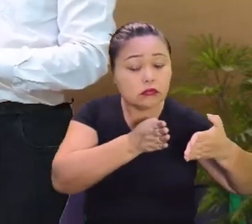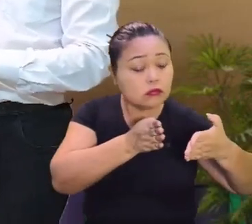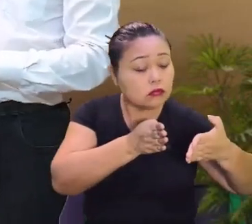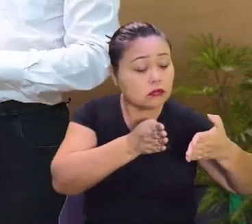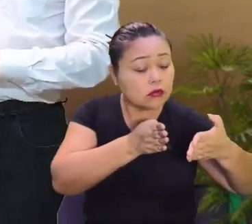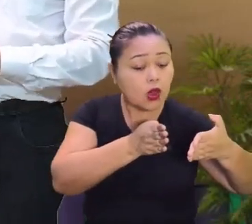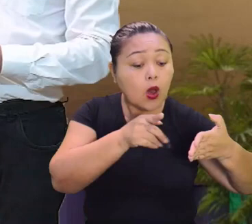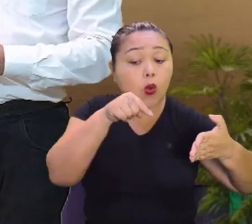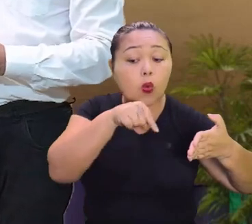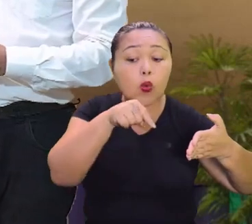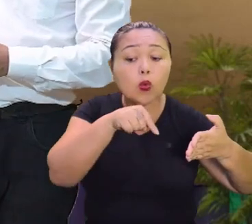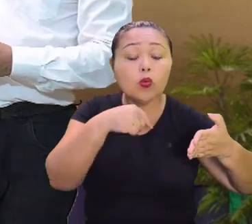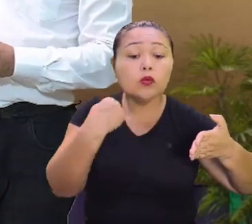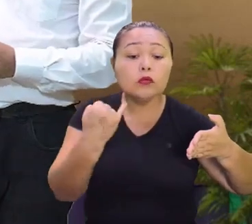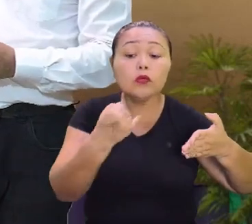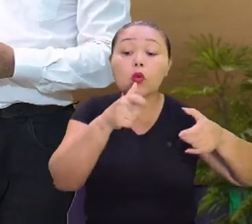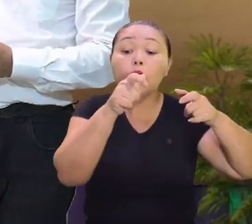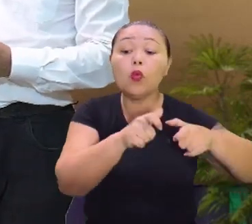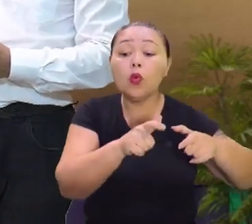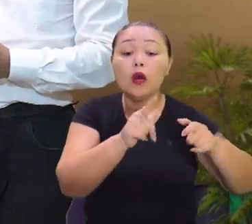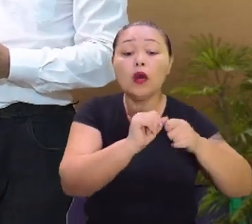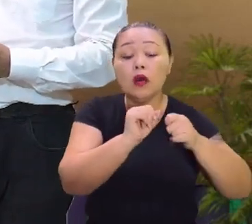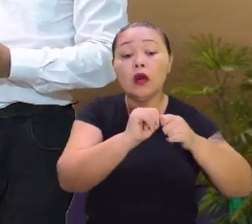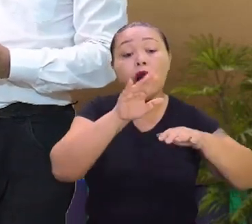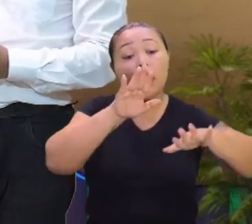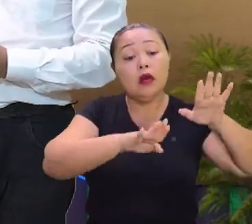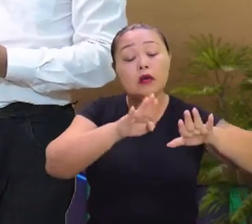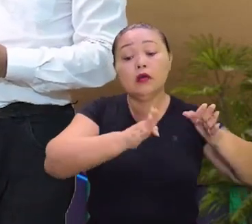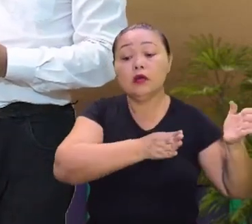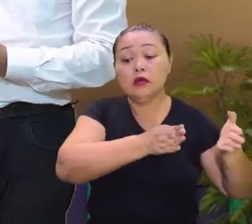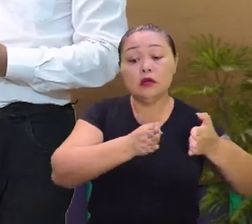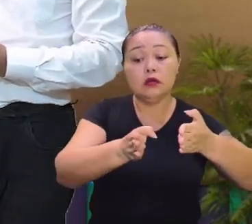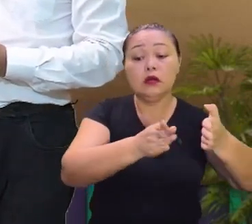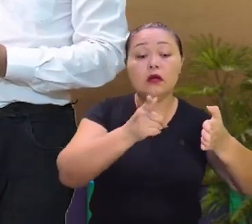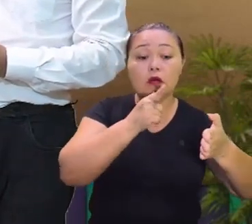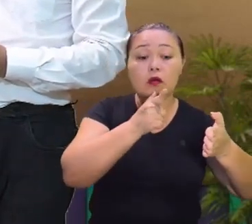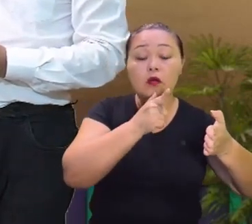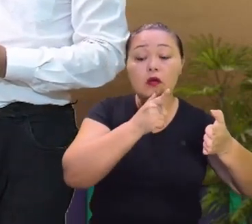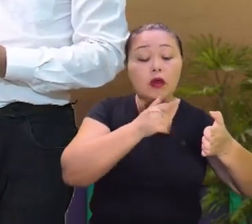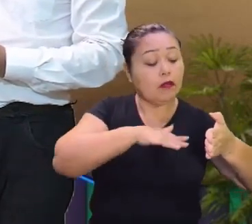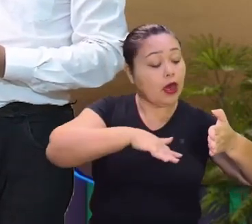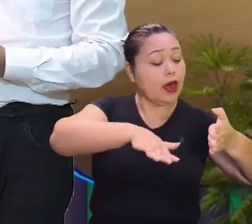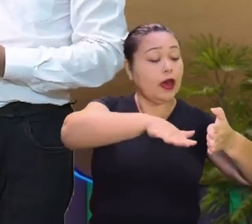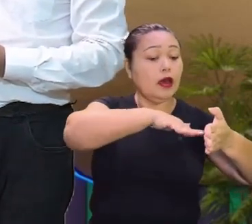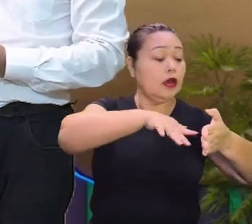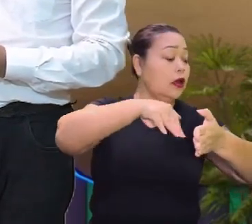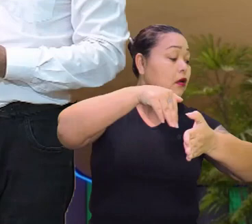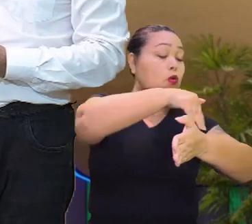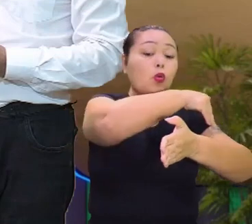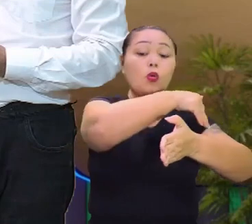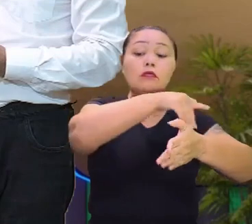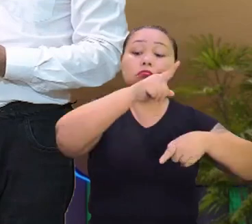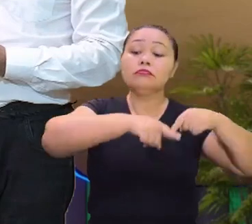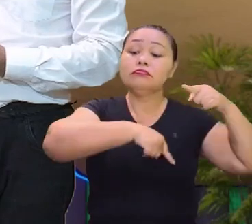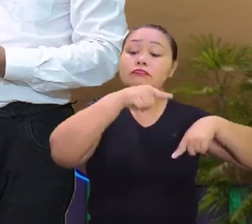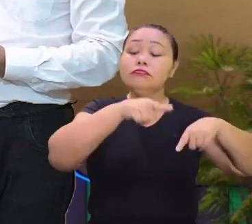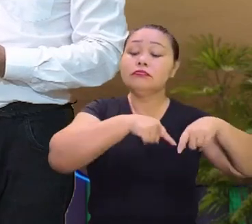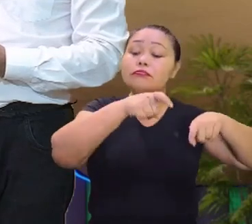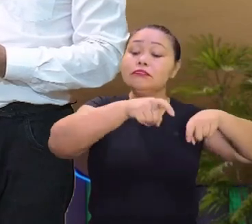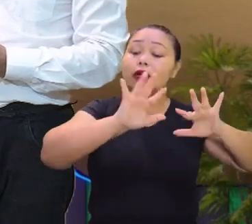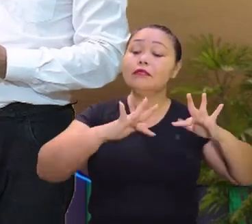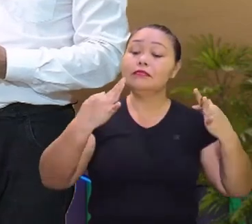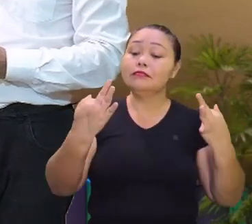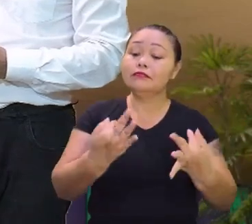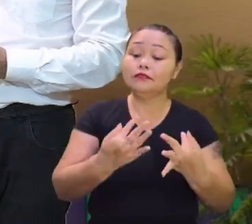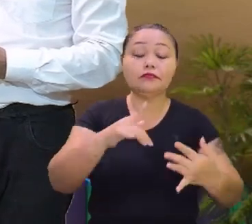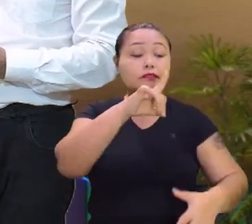não somente ali como a importância local, porque muitas das vezes esse rio, professor Jorge, está passando numa área onde há produção da agricultura